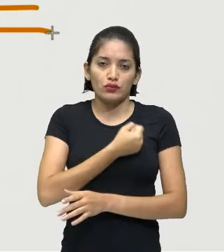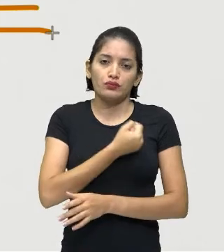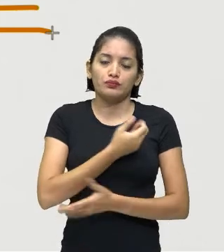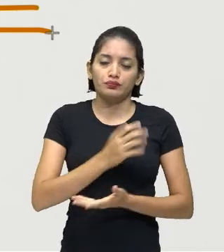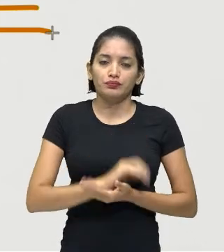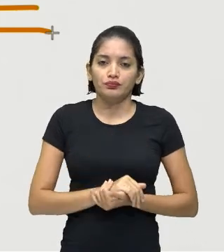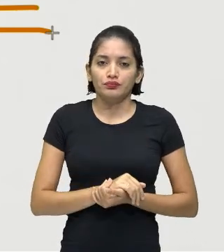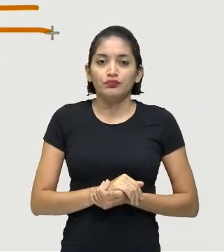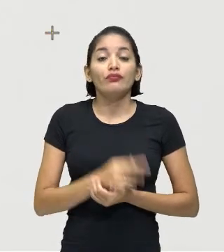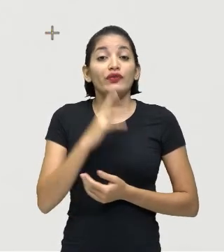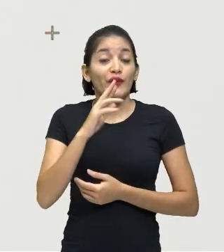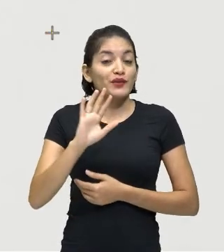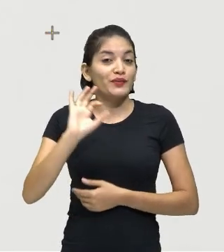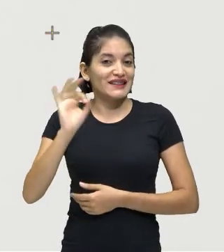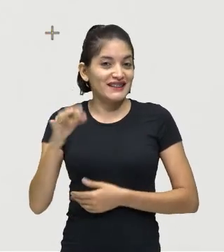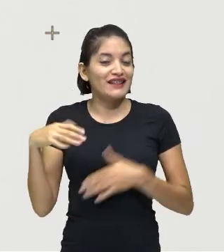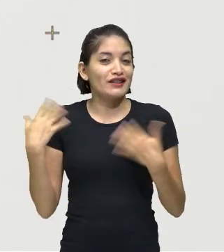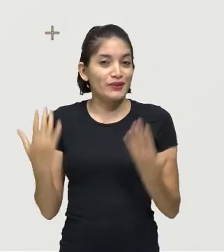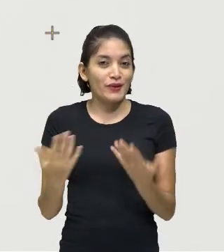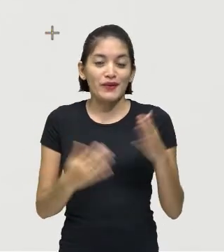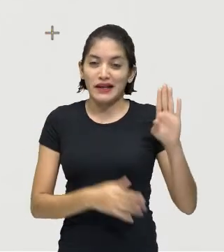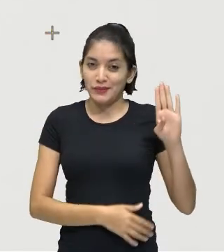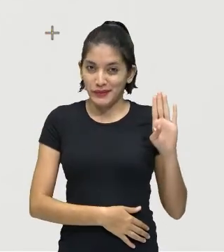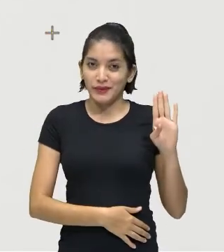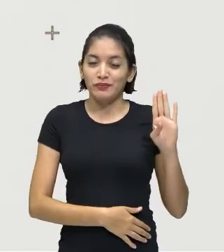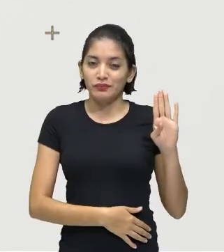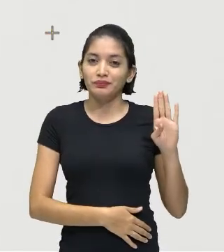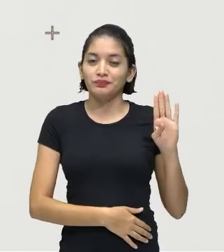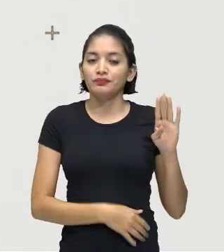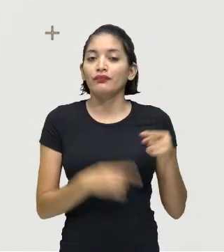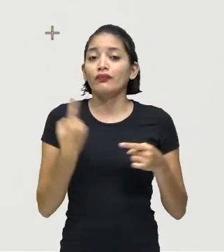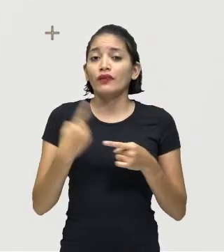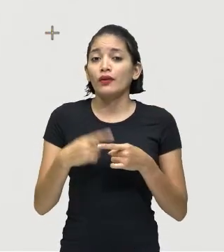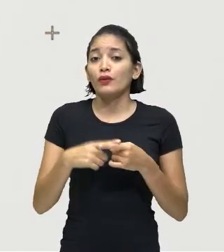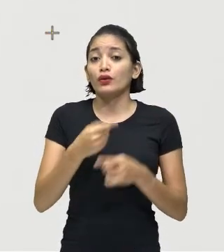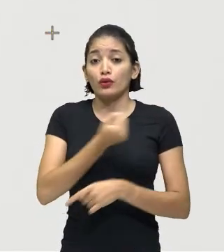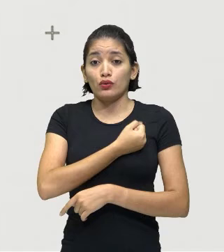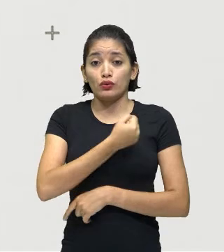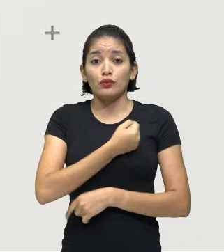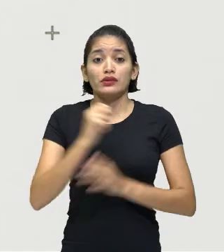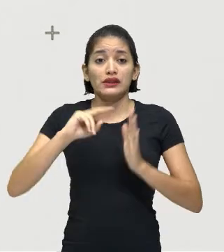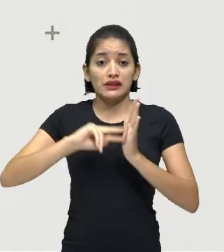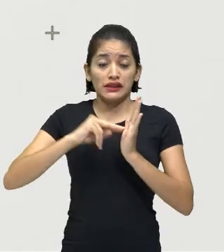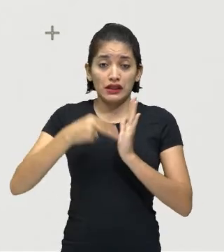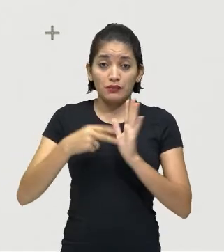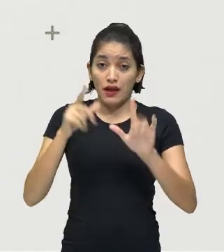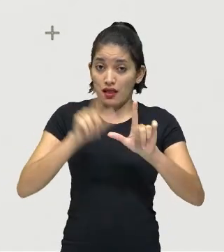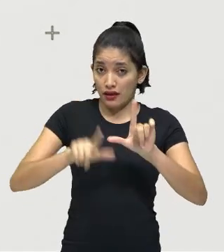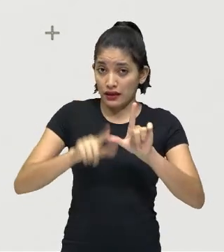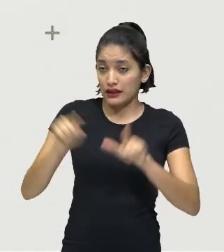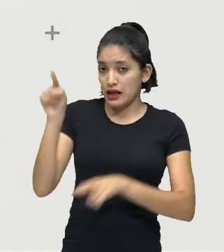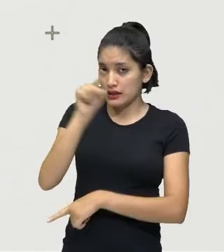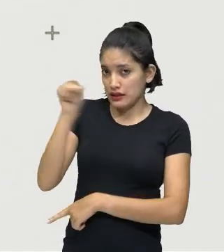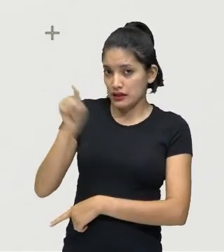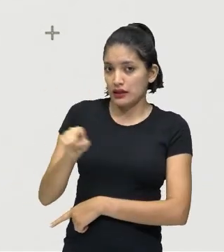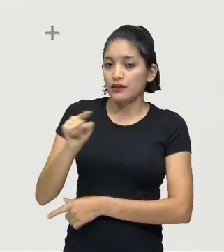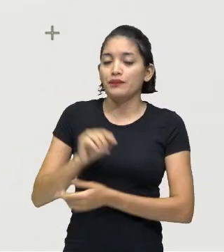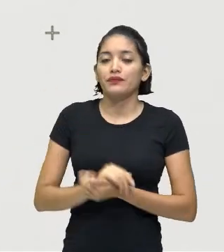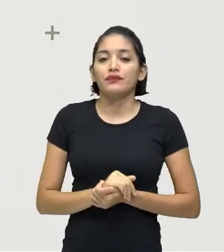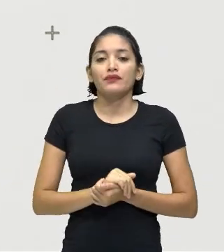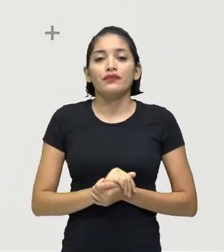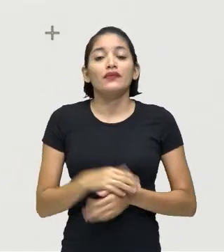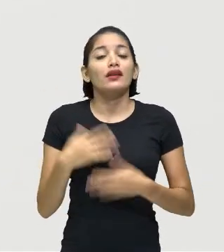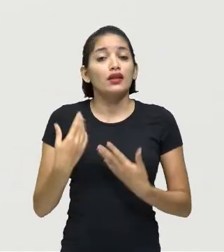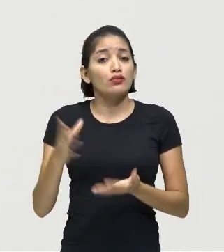nossa alternativa correta realmente é a B, porque o número atômico ele é simbolizado ali pela letra Z, e ele é,